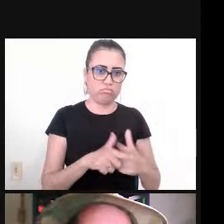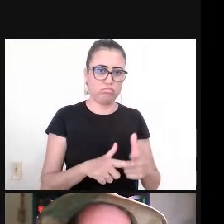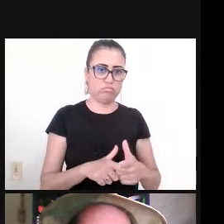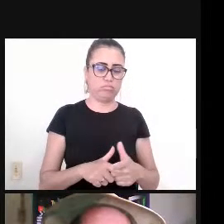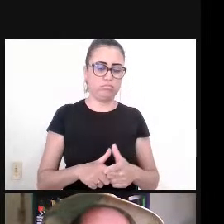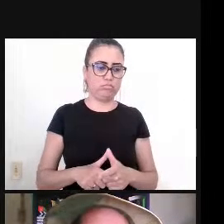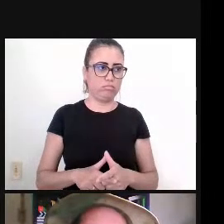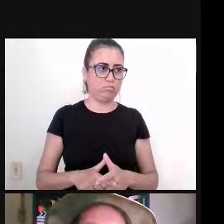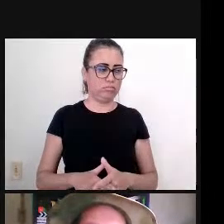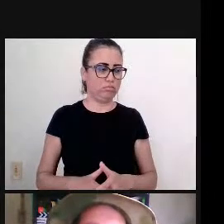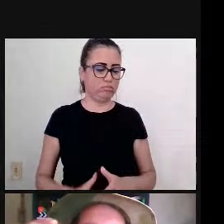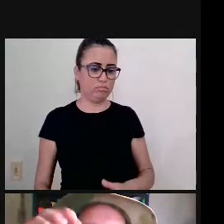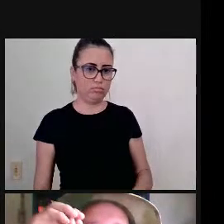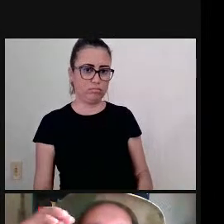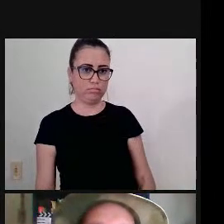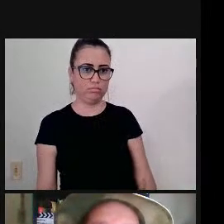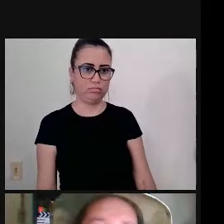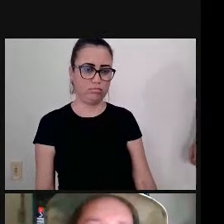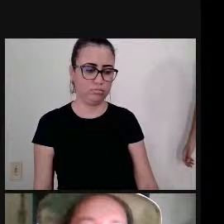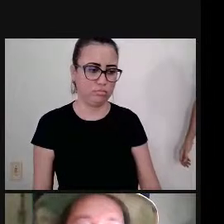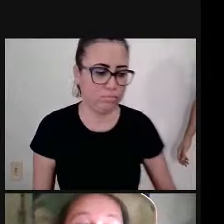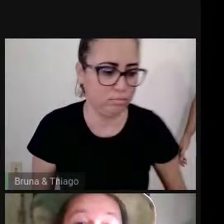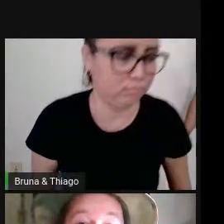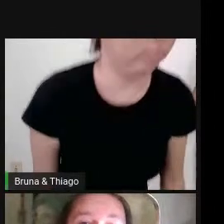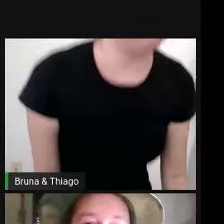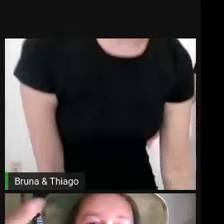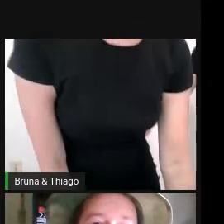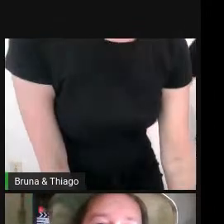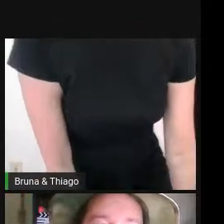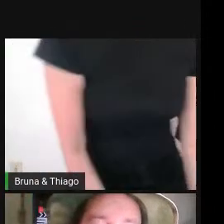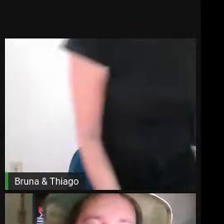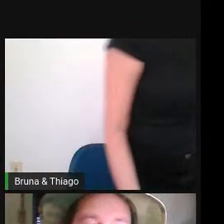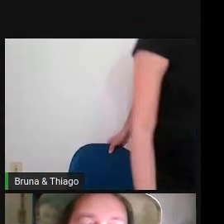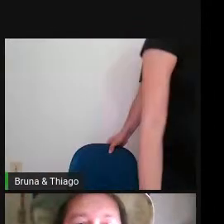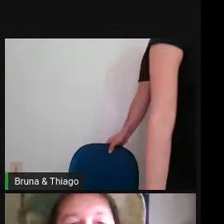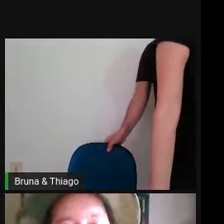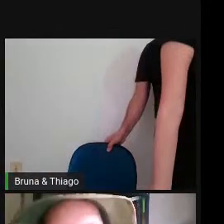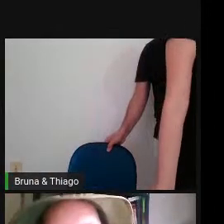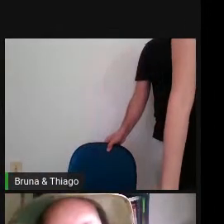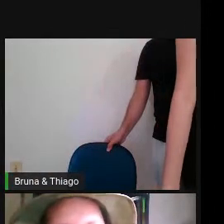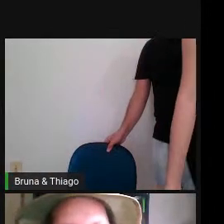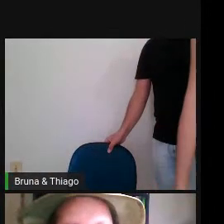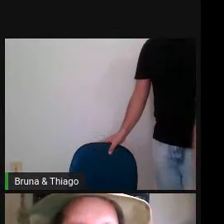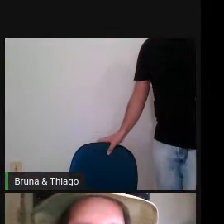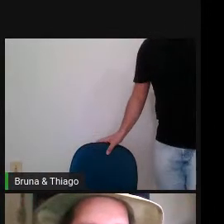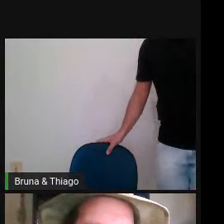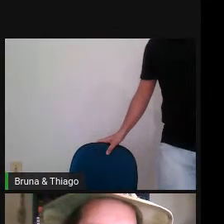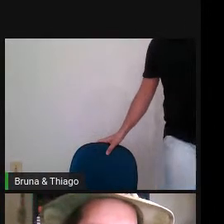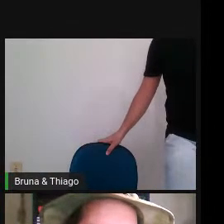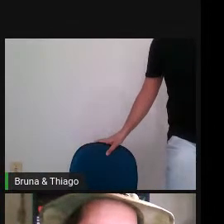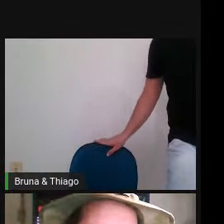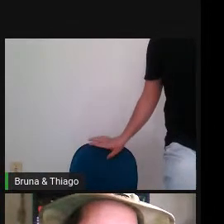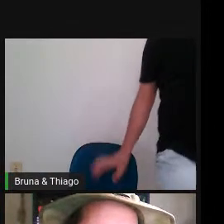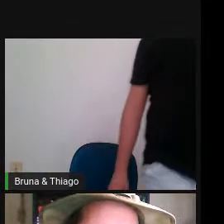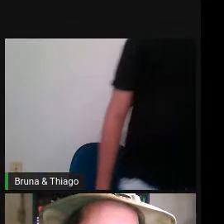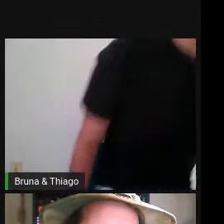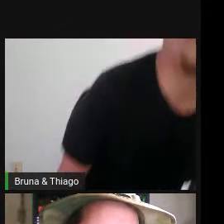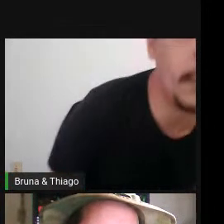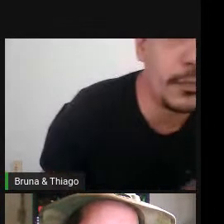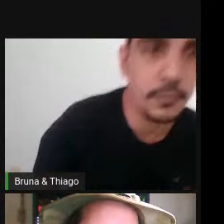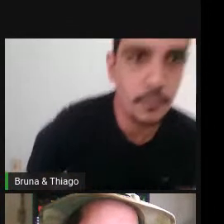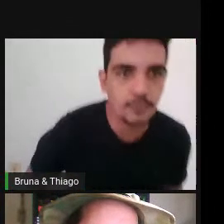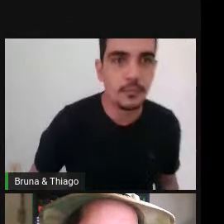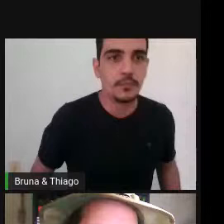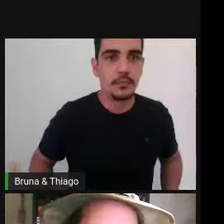região de Manaus, significa que são vários acidentes notificados naquele município, né? Porto Velho, nós estamos